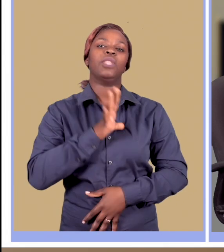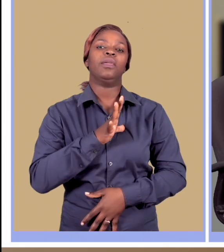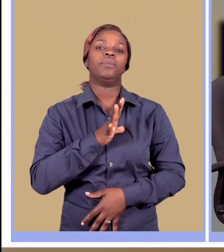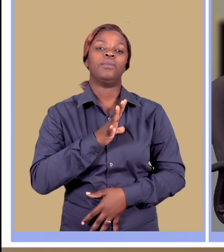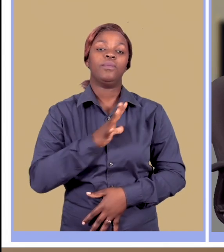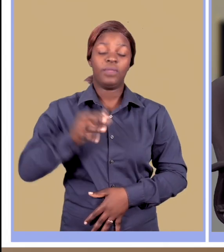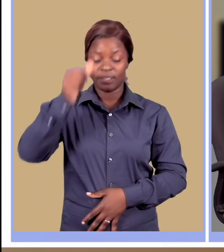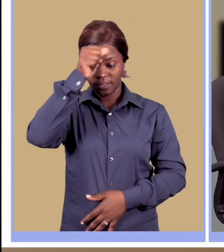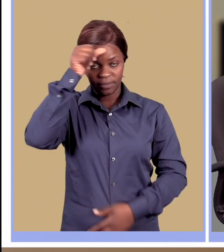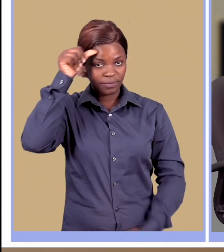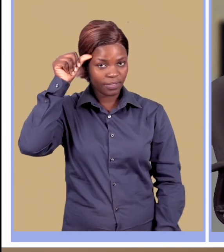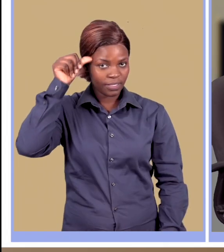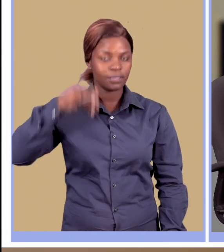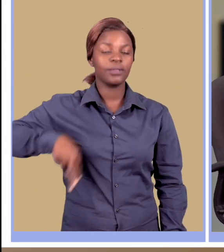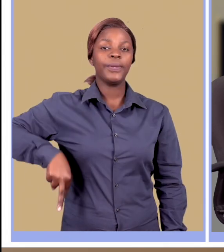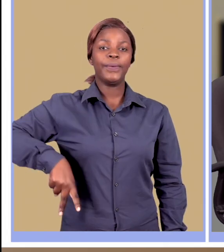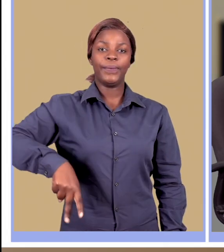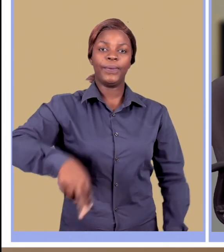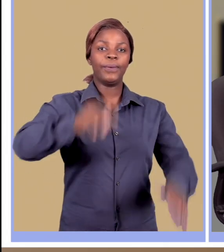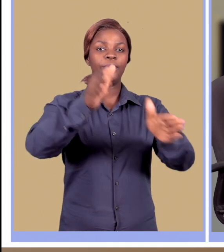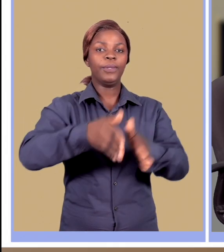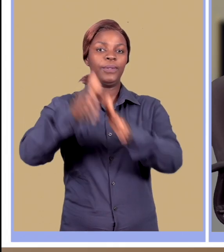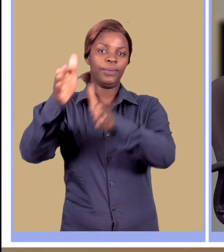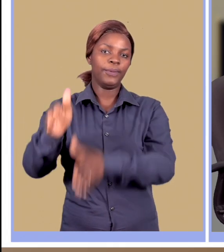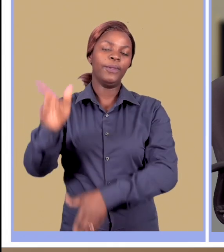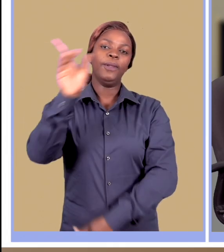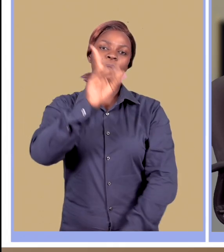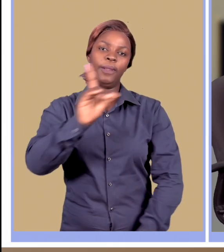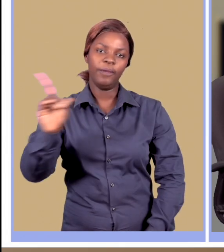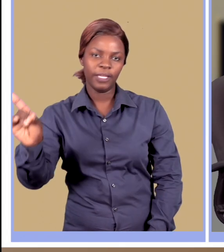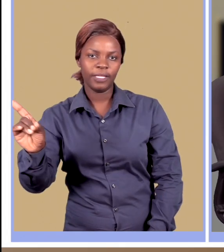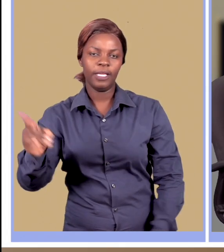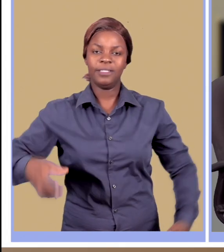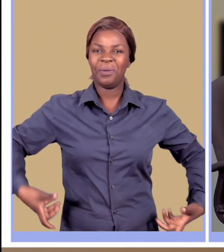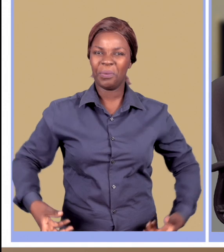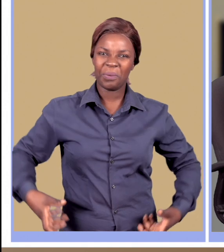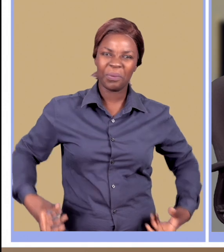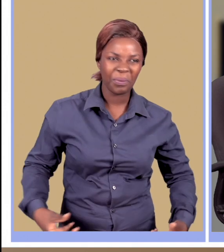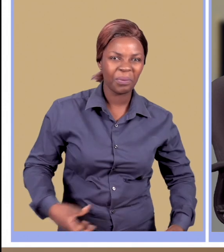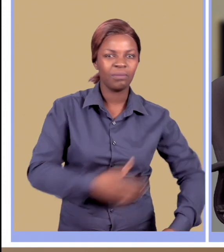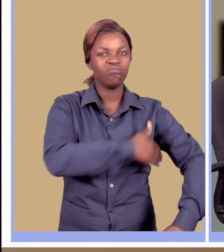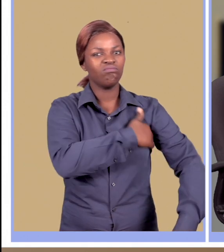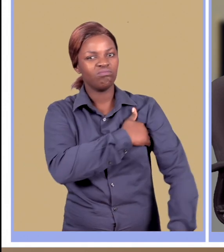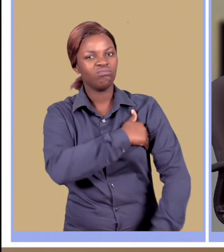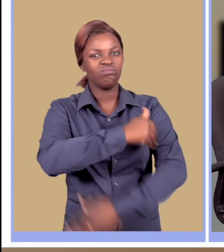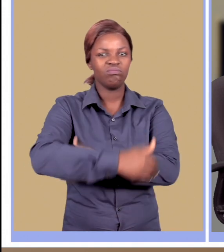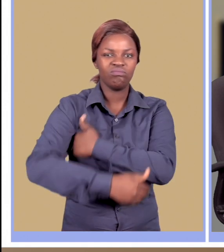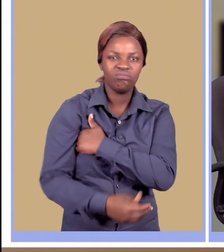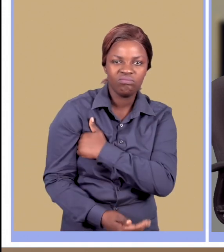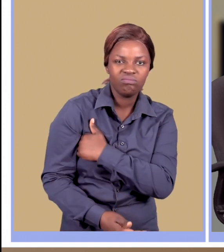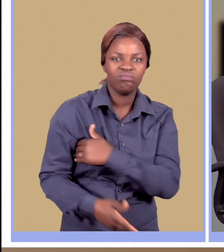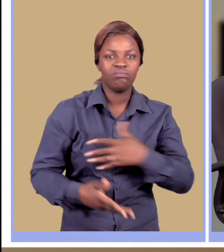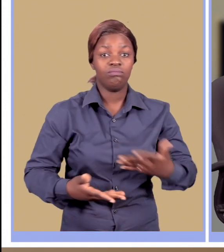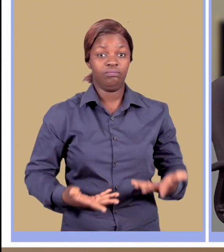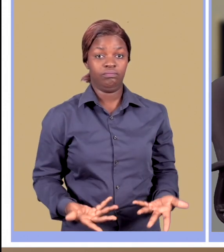termos de mobilidade, em particular das pessoas com deficiência físico-motora, que